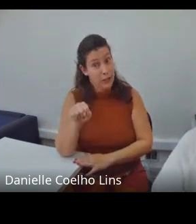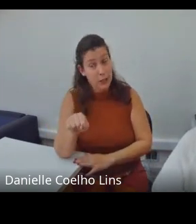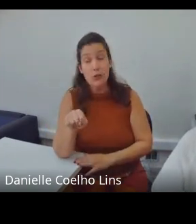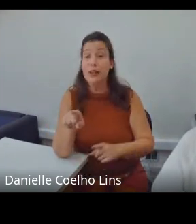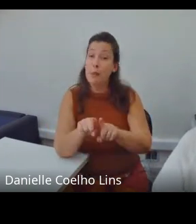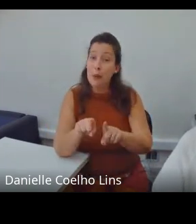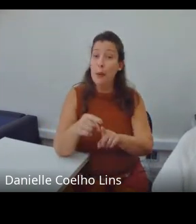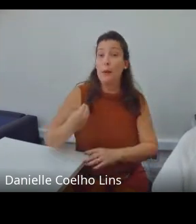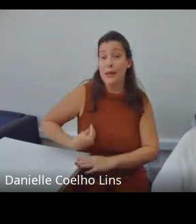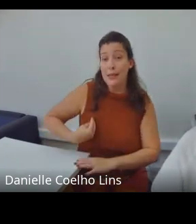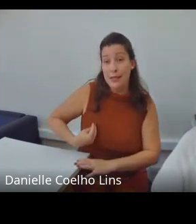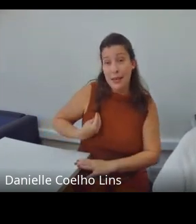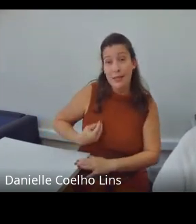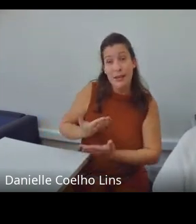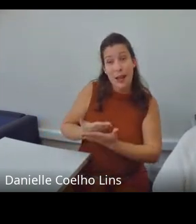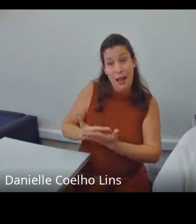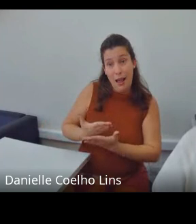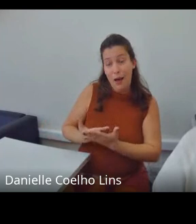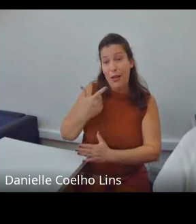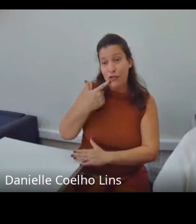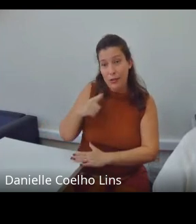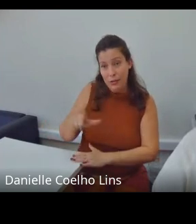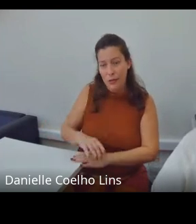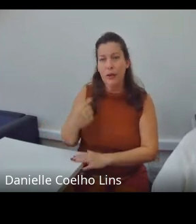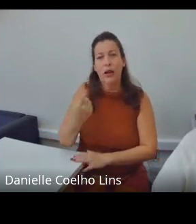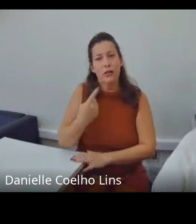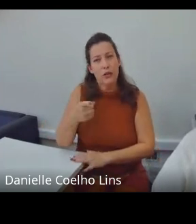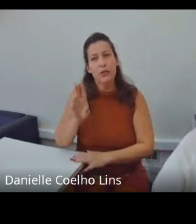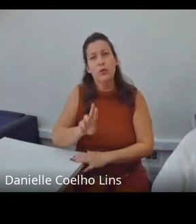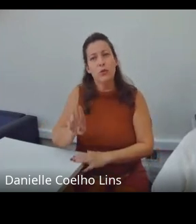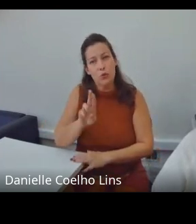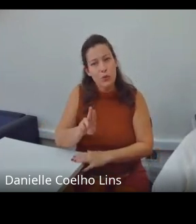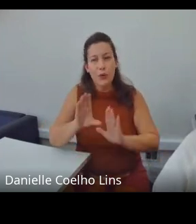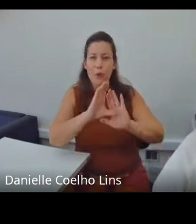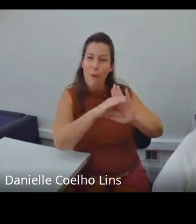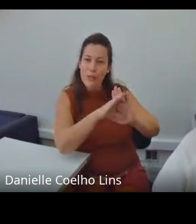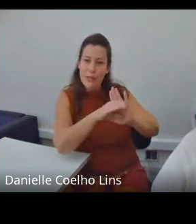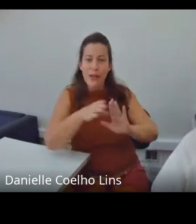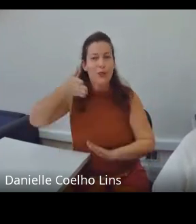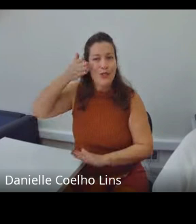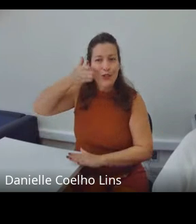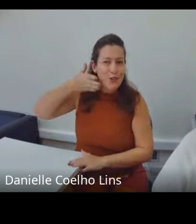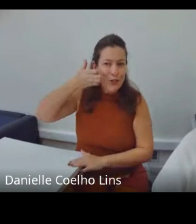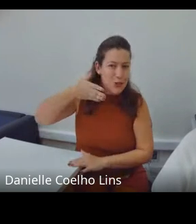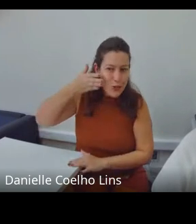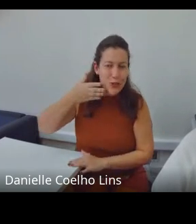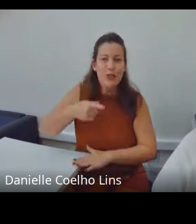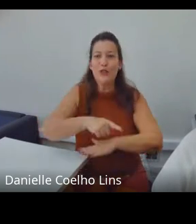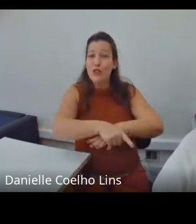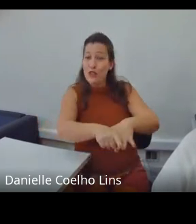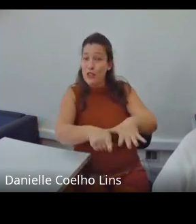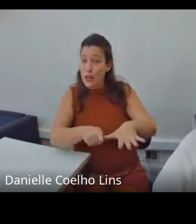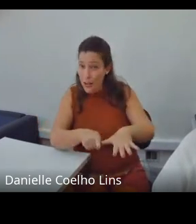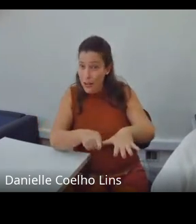presente na aula de língua. Né? Então, a gente usa o conceito de discurso, de gênero do